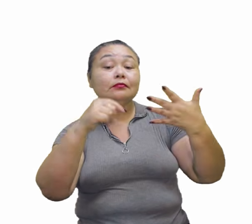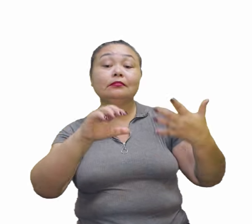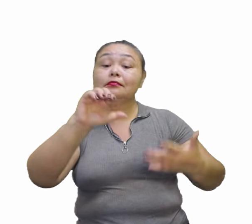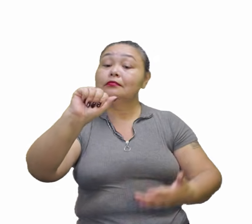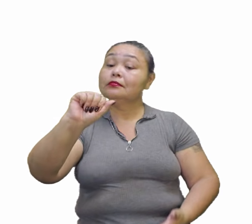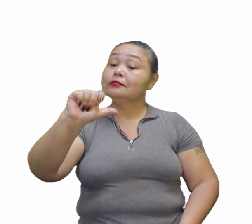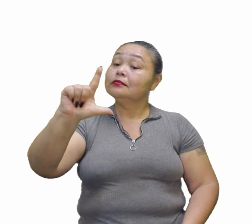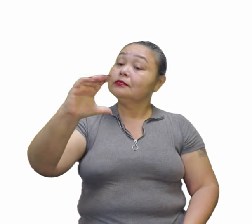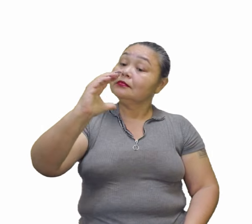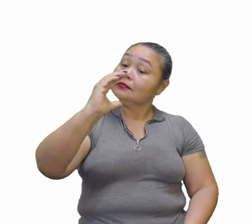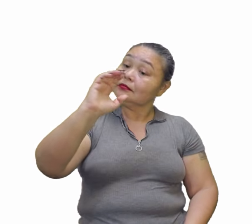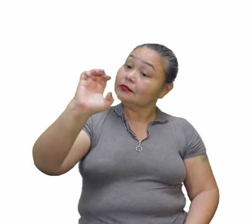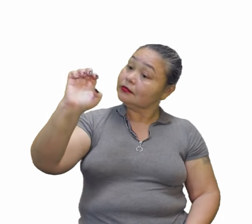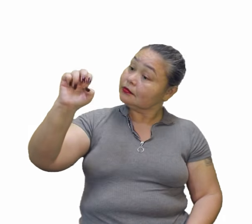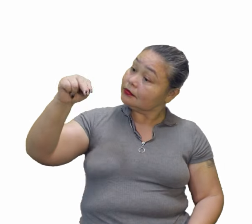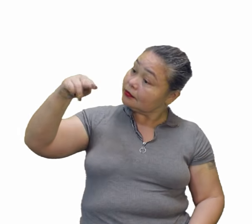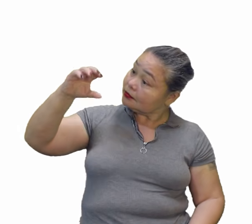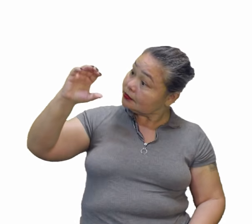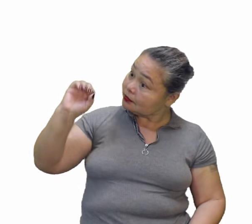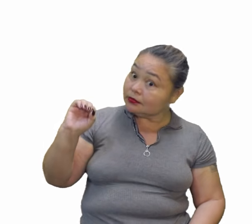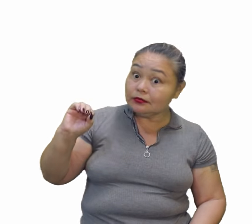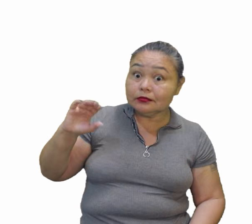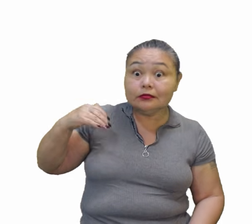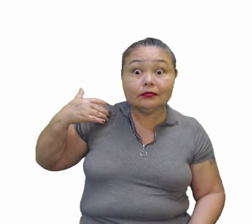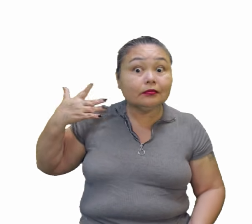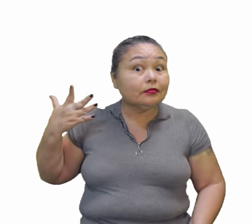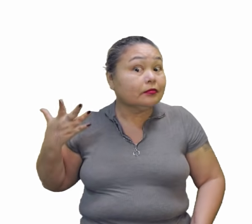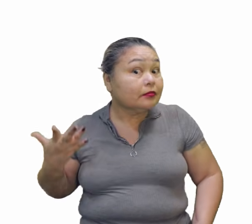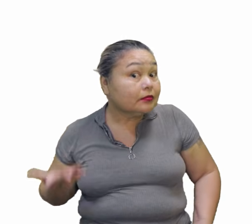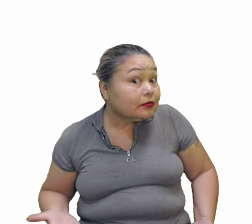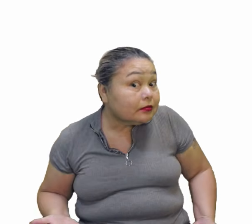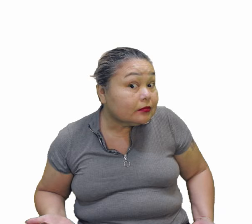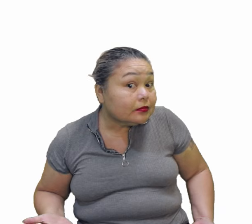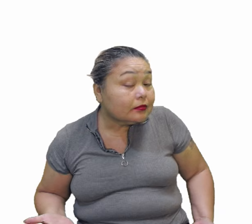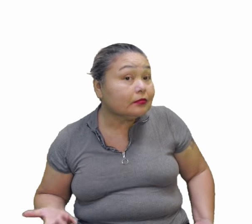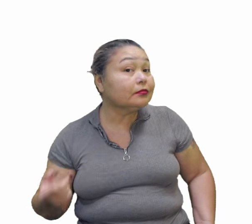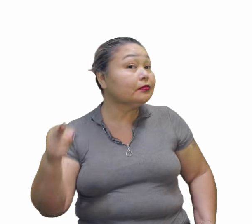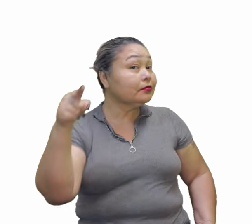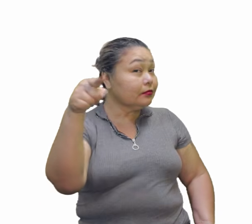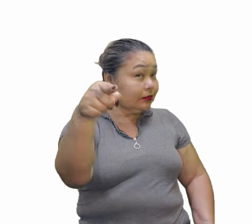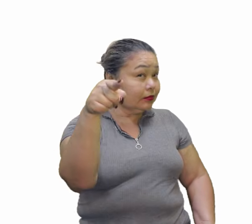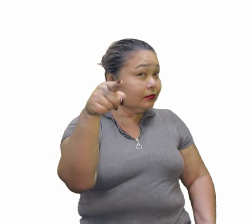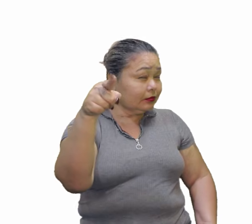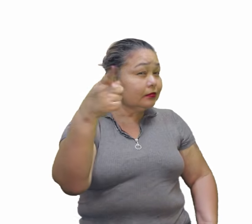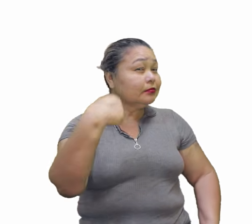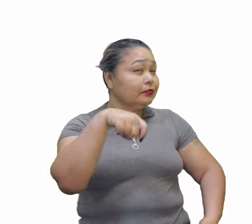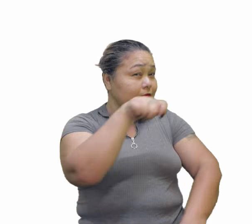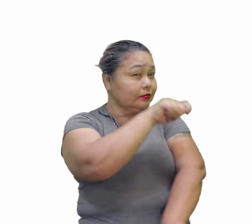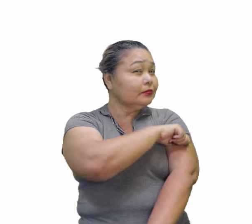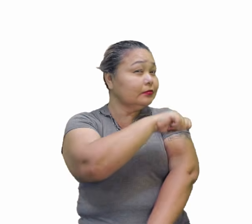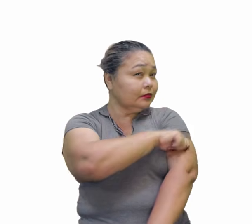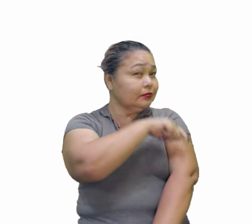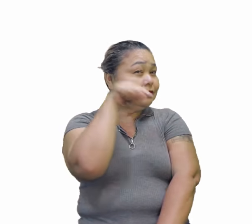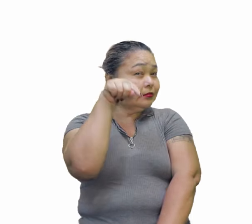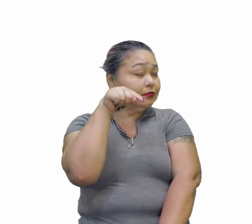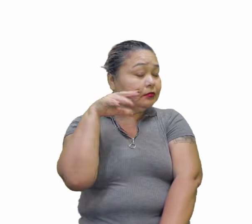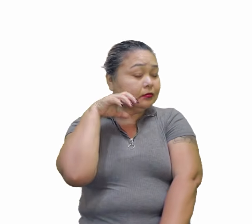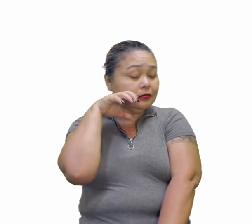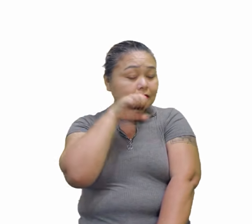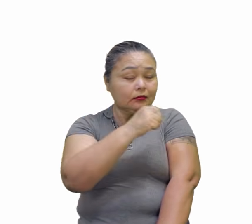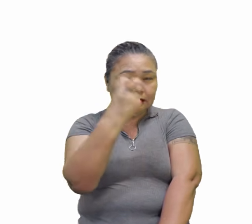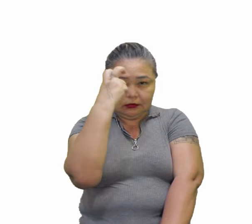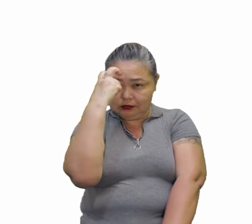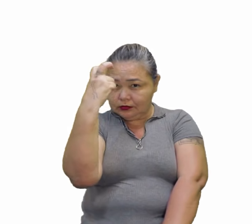um alceno. E aí você, aluno da mediação, muito capaz, ágil